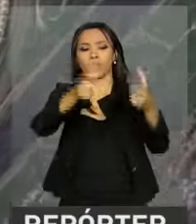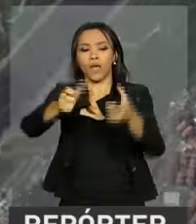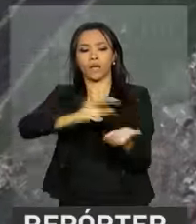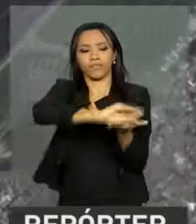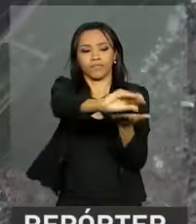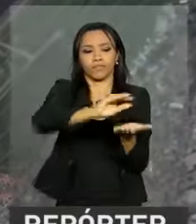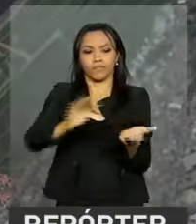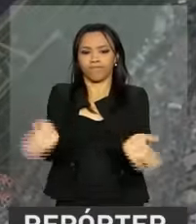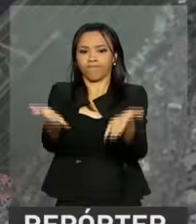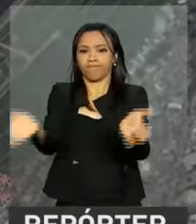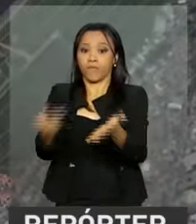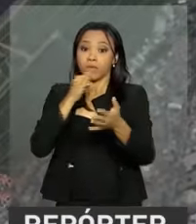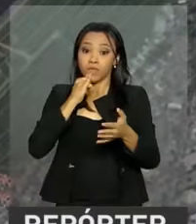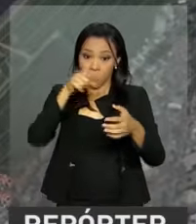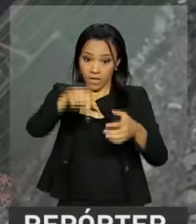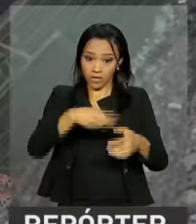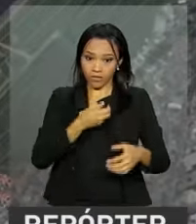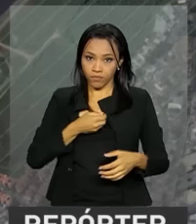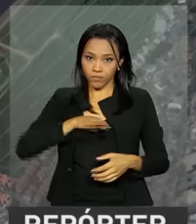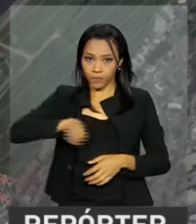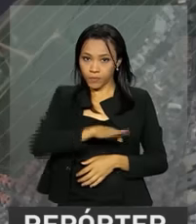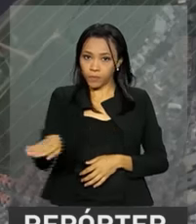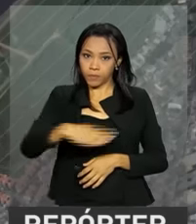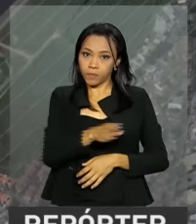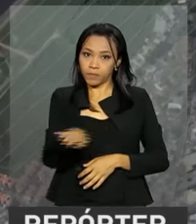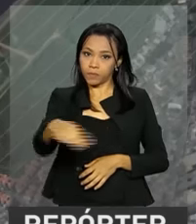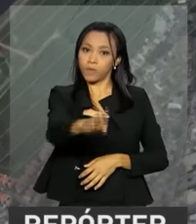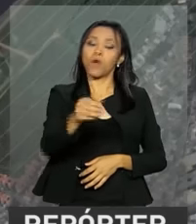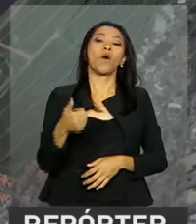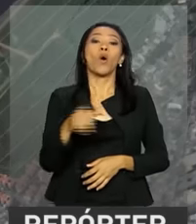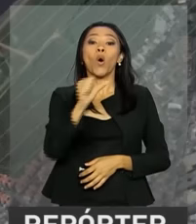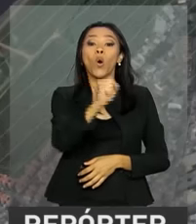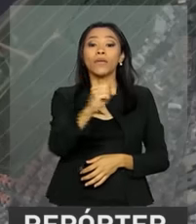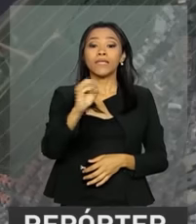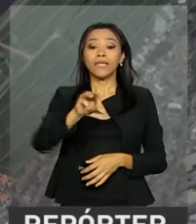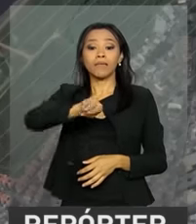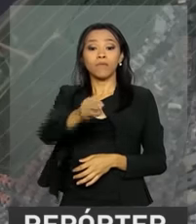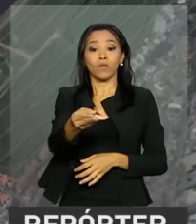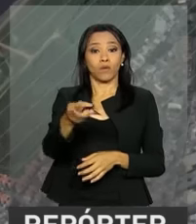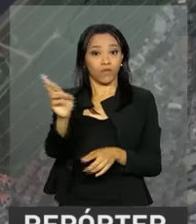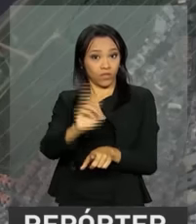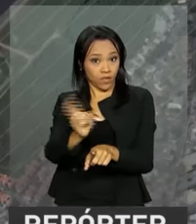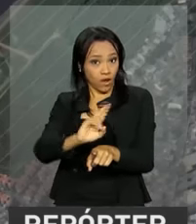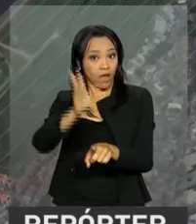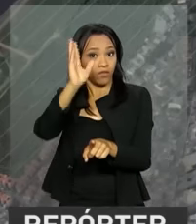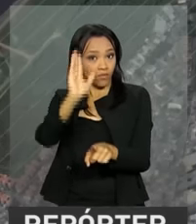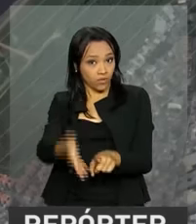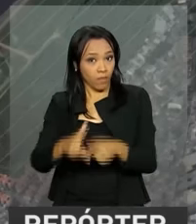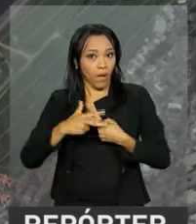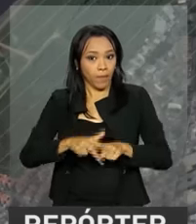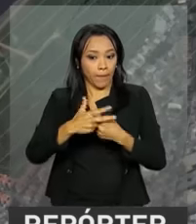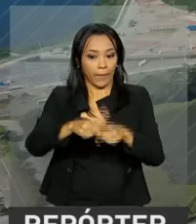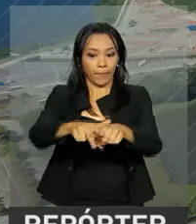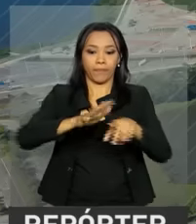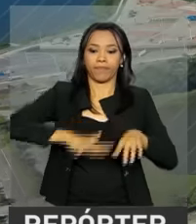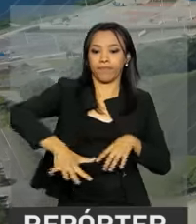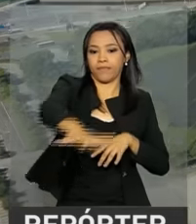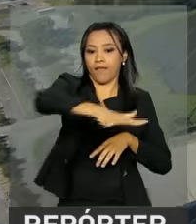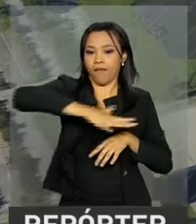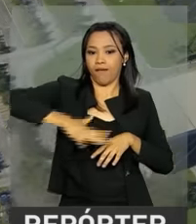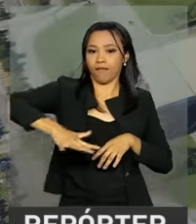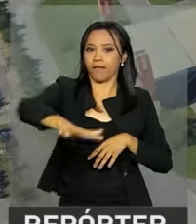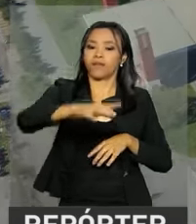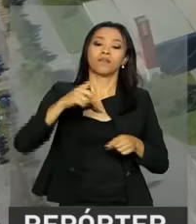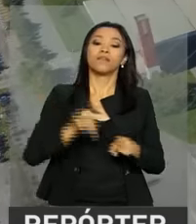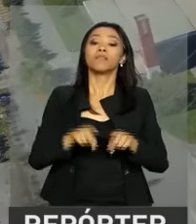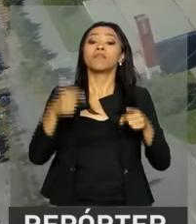o autódromo de Interlagos por exemplo já recebeu R 80 milhões de reais de um total de 160 milhões em investimentos na reestruturação